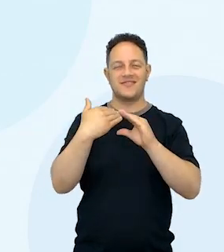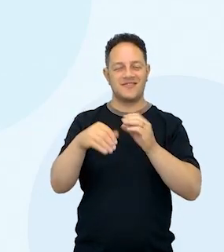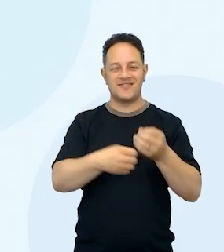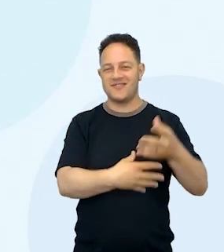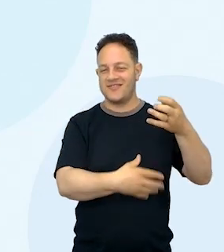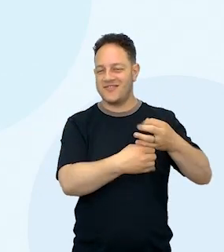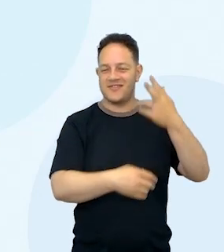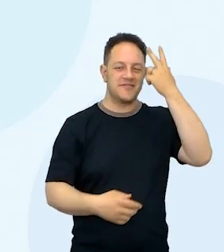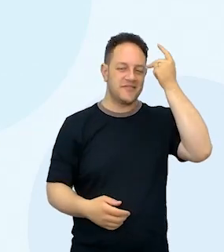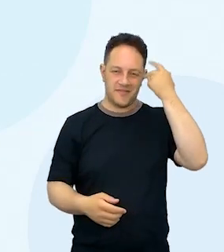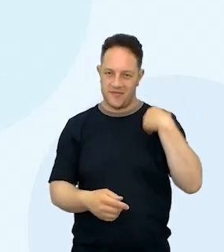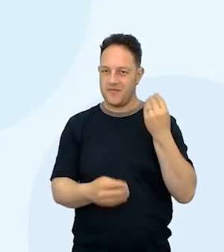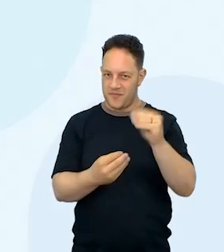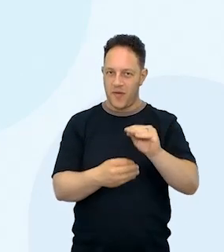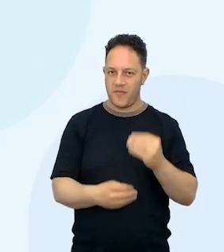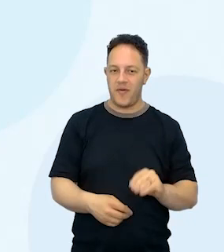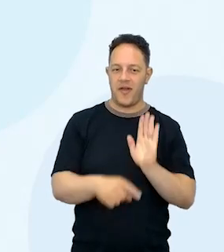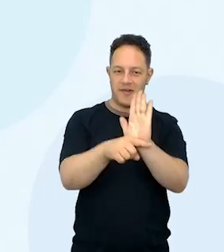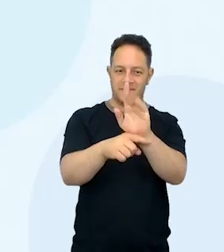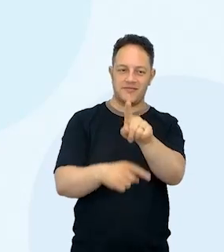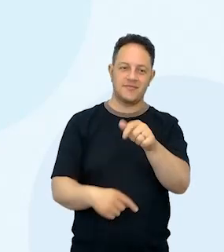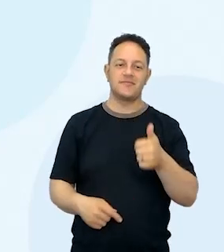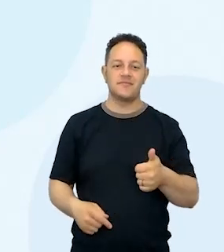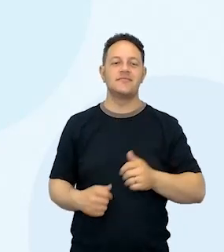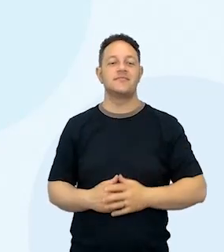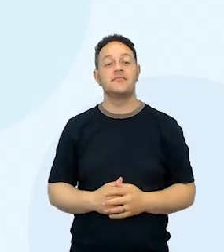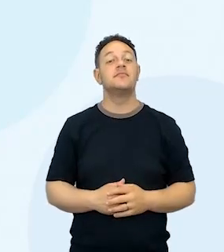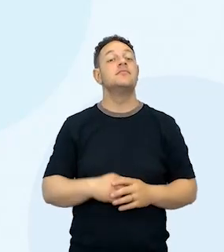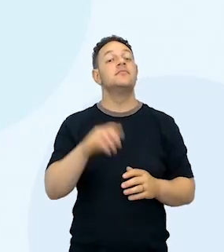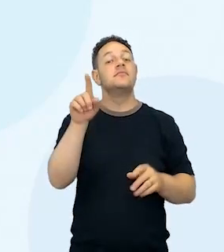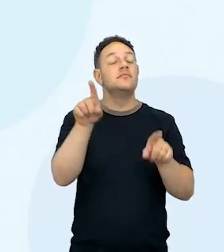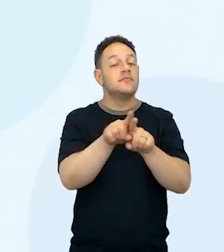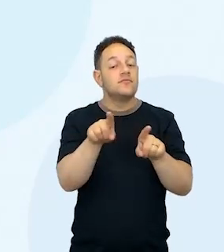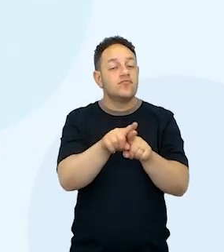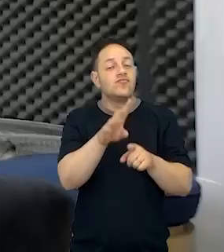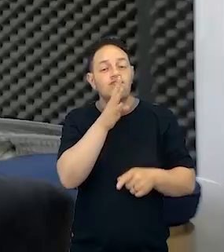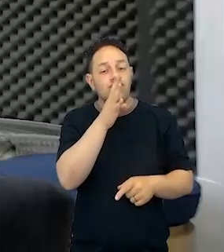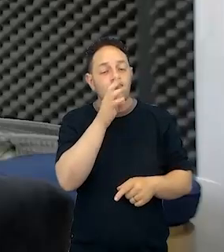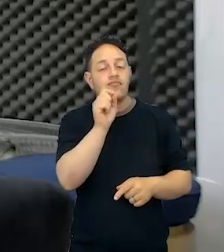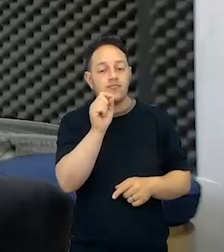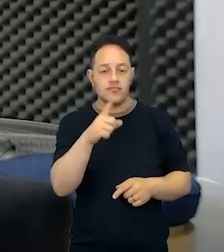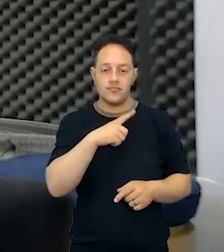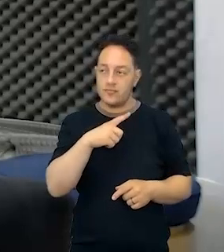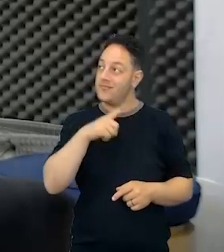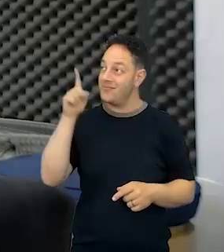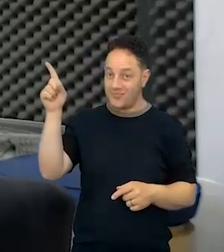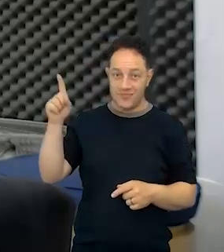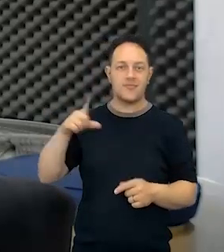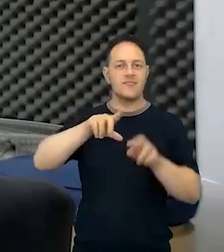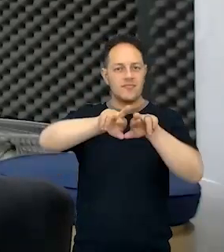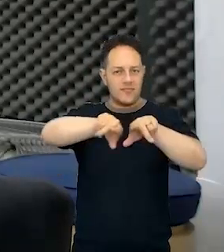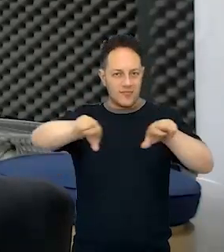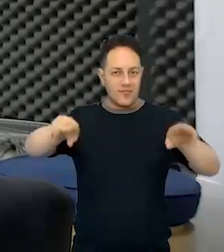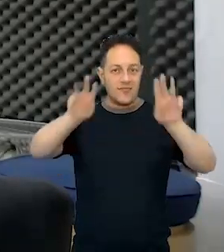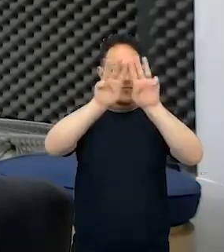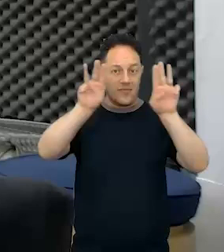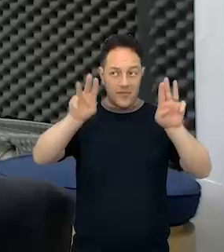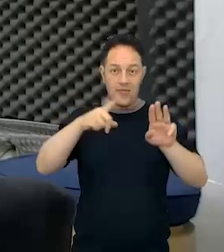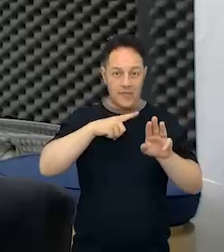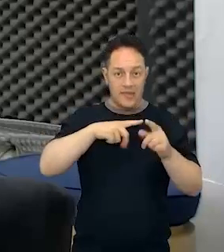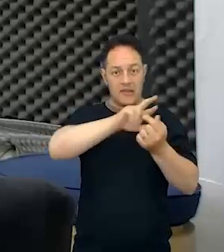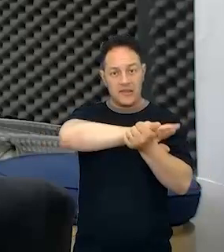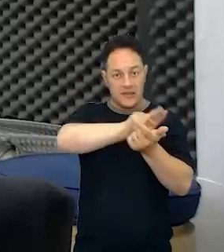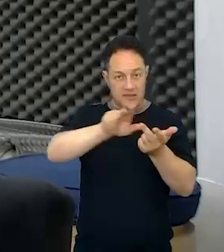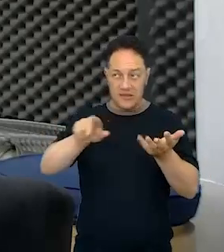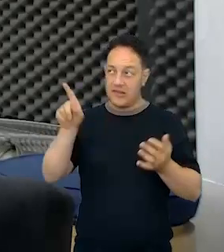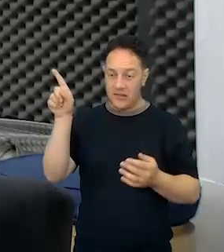aí, enquanto a gente já vai colocando. E um ponto interessante também com relação a essas plataformas que ela nos apresentou, muitas